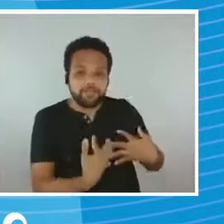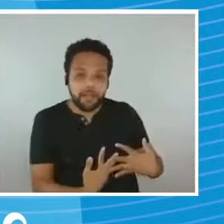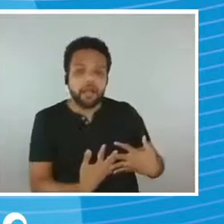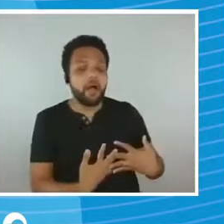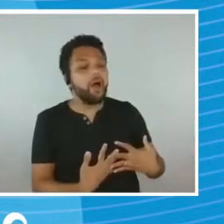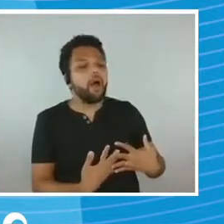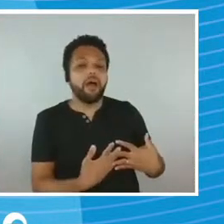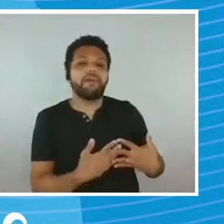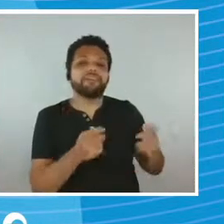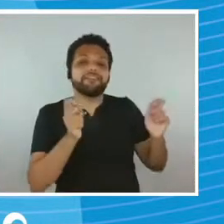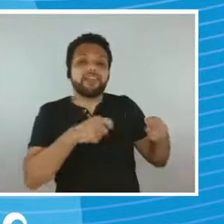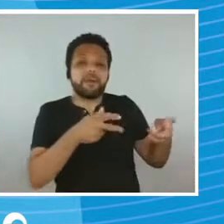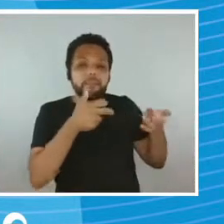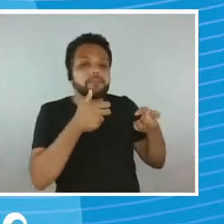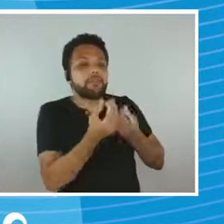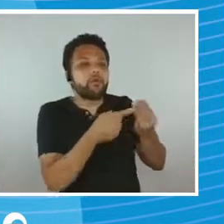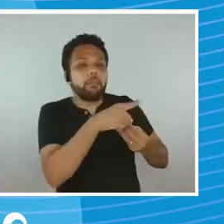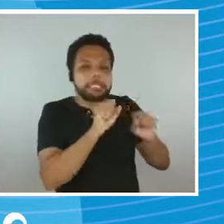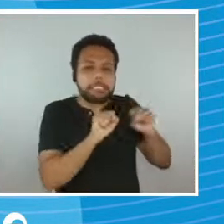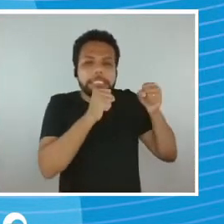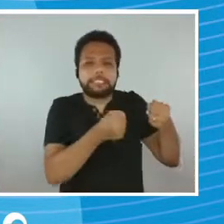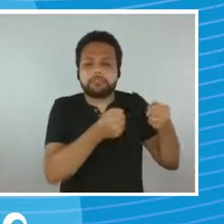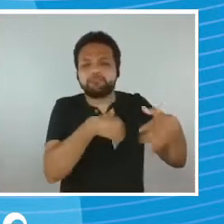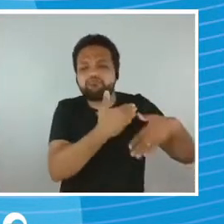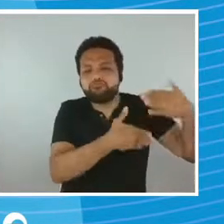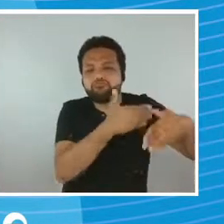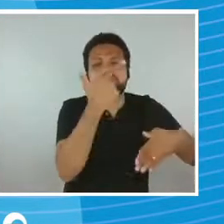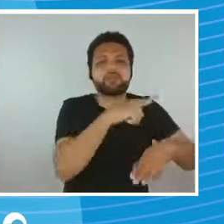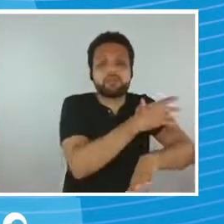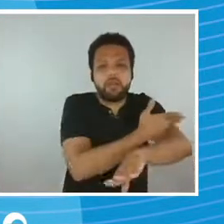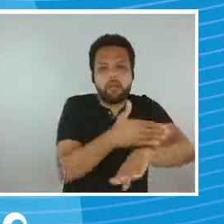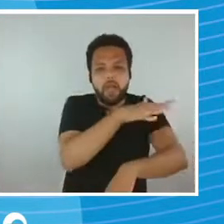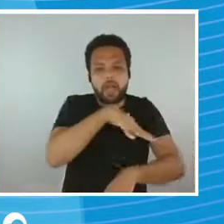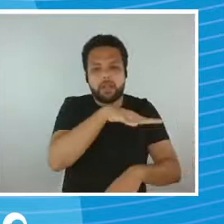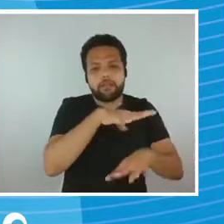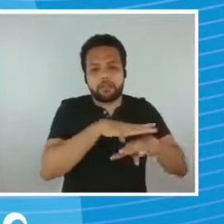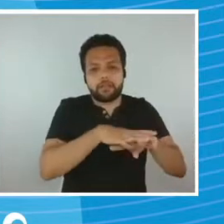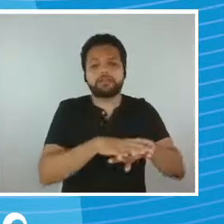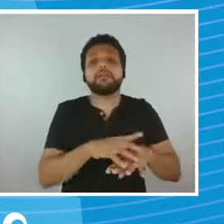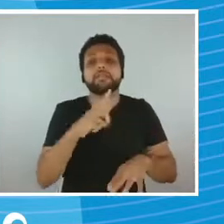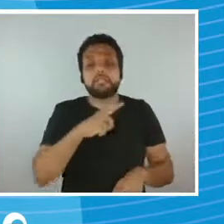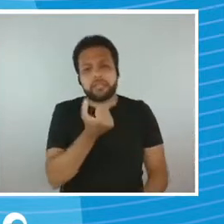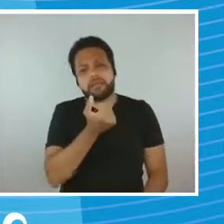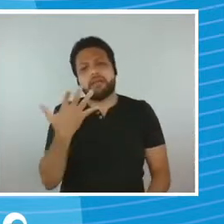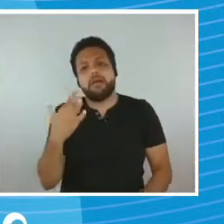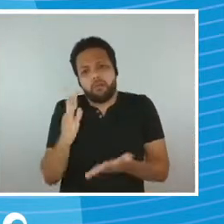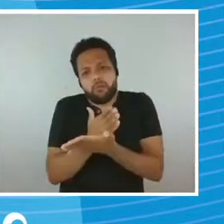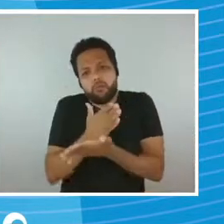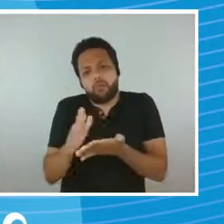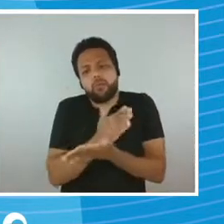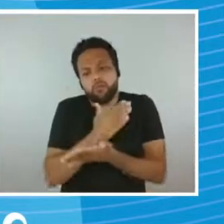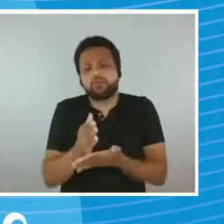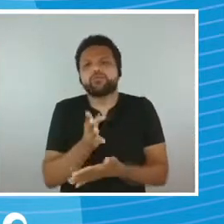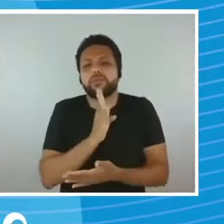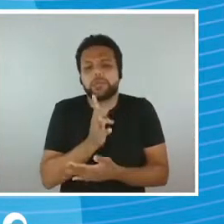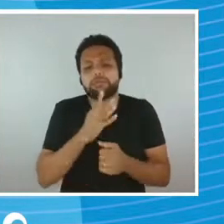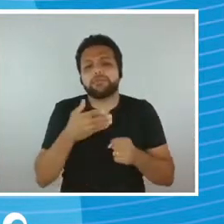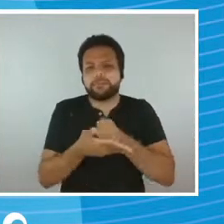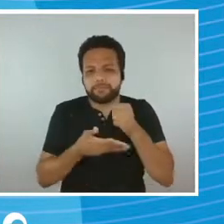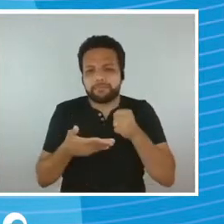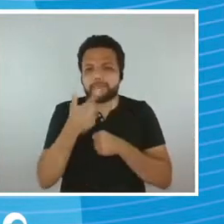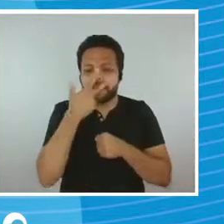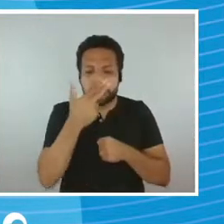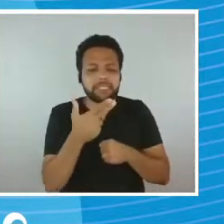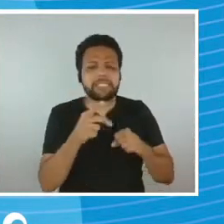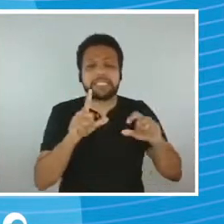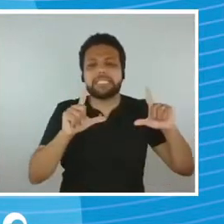sido feito. Ou seja, há certas habilidades, há certos conhecimentos básicos que, de alguma forma, reduzem o poder de interpretação das